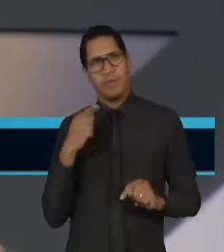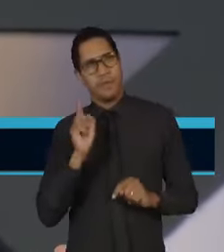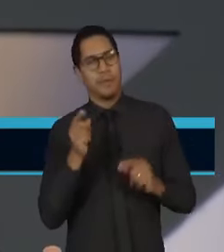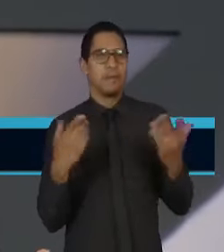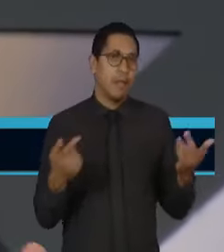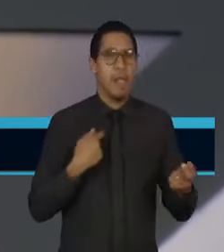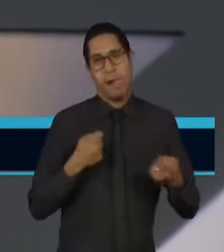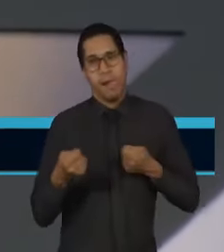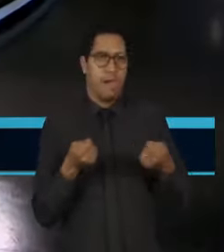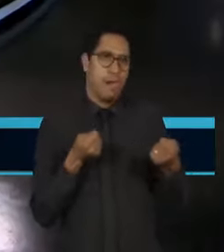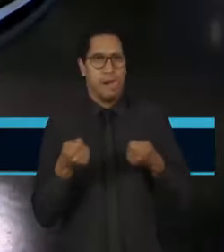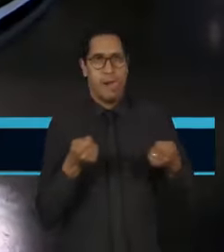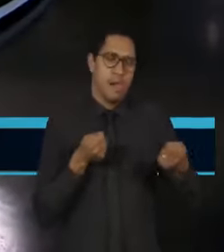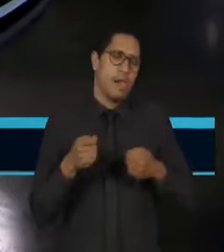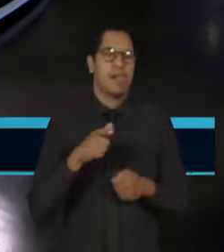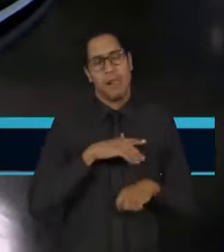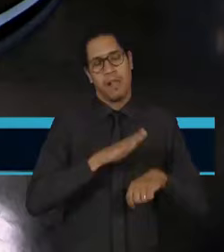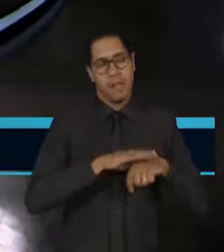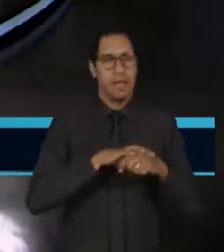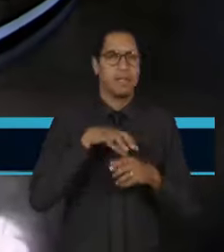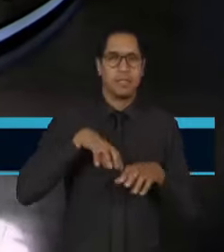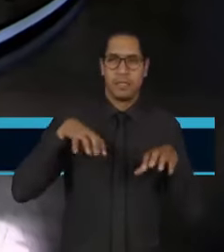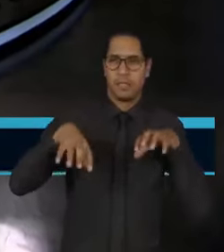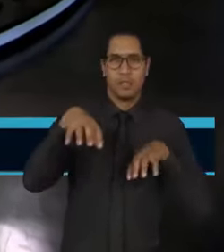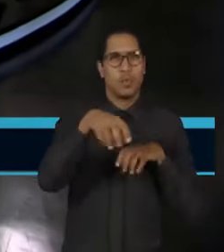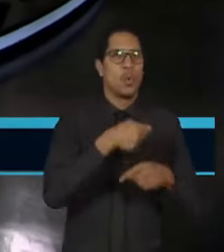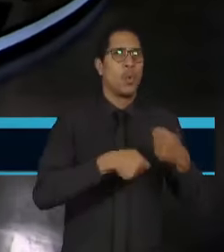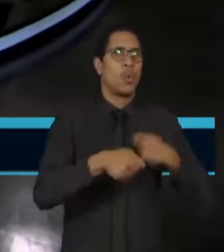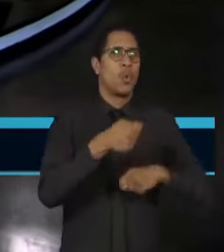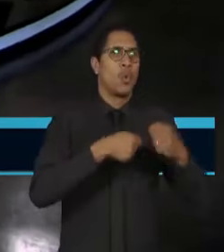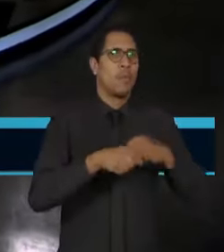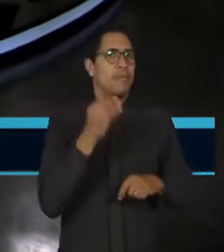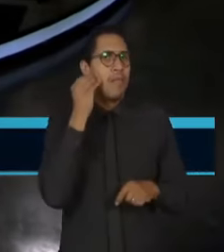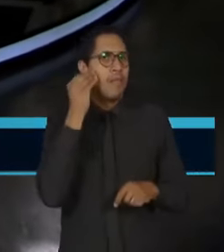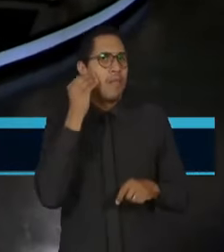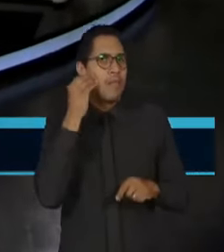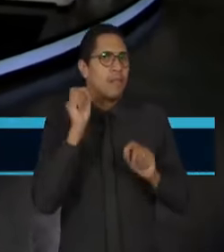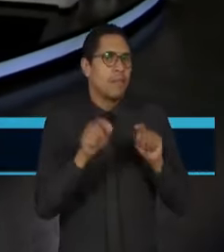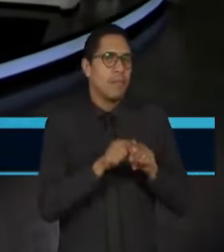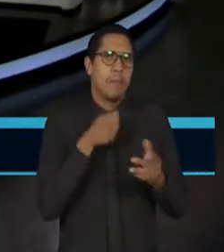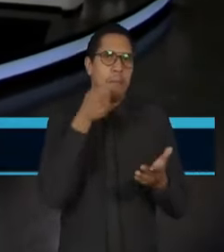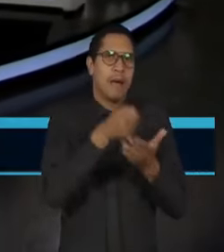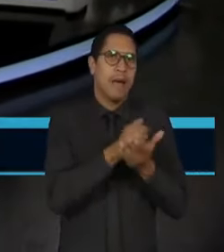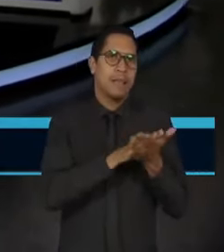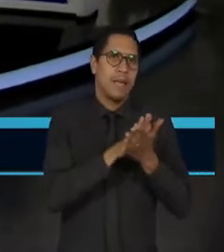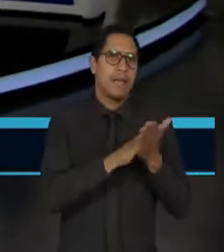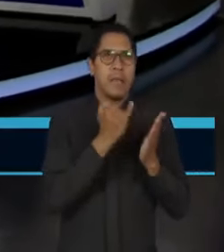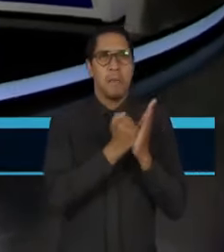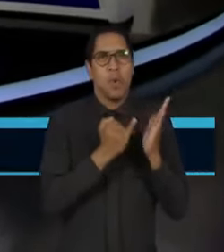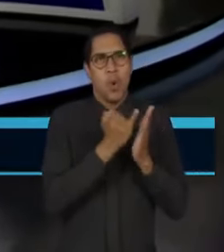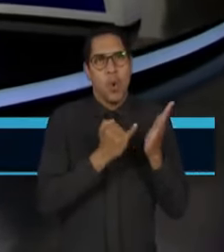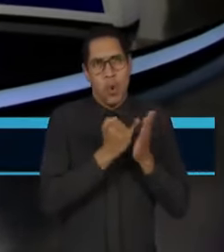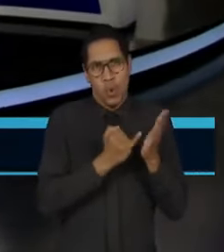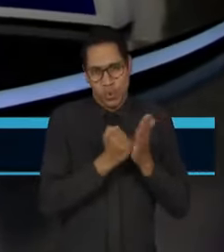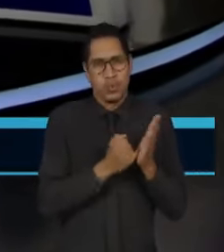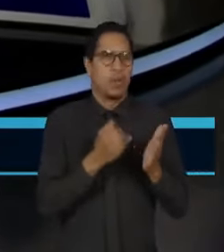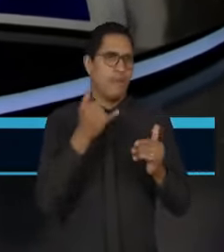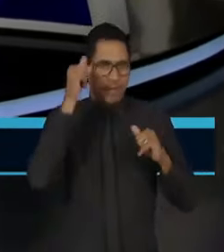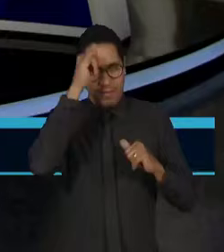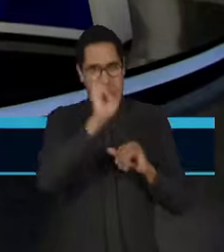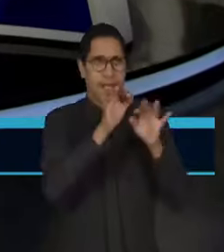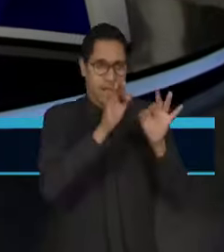gente conhece no Brasil. É uma luta de setores econômicos buscando não incorrer naquela faixa tributária. Isso